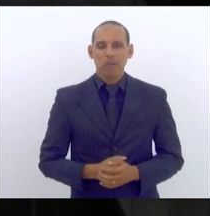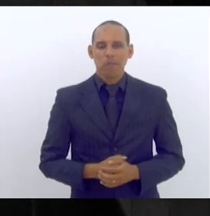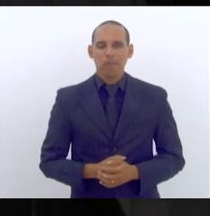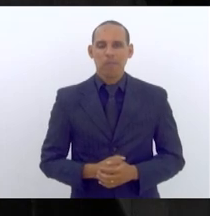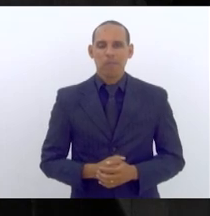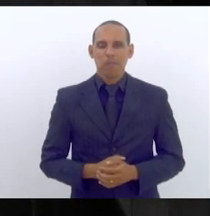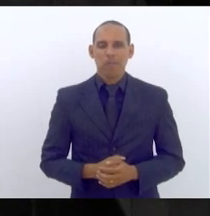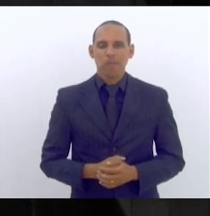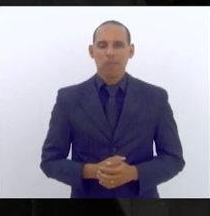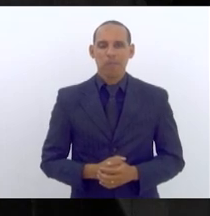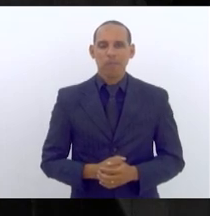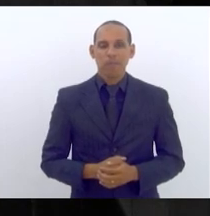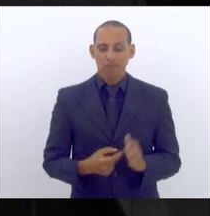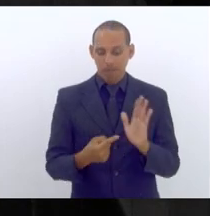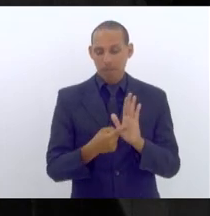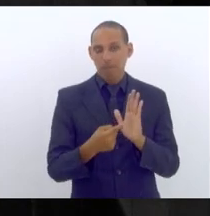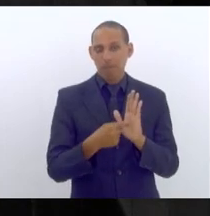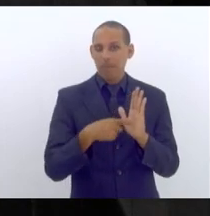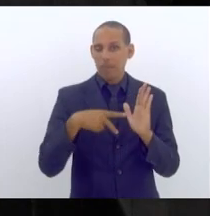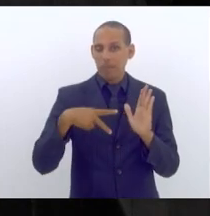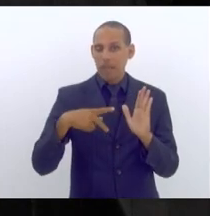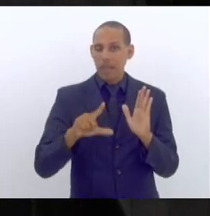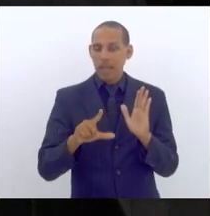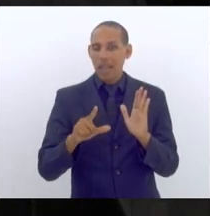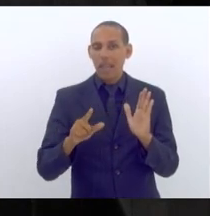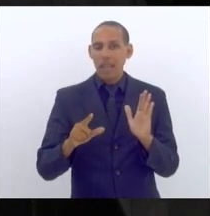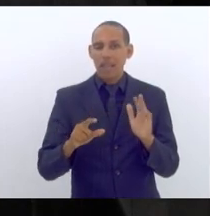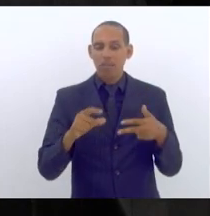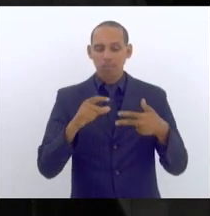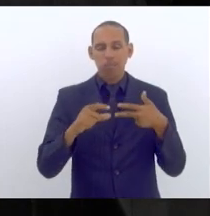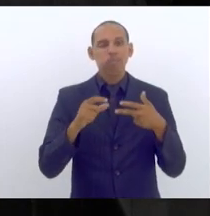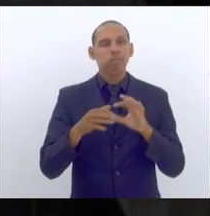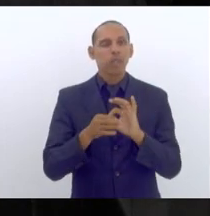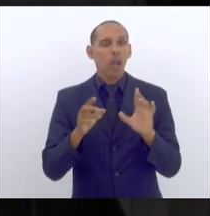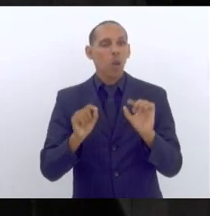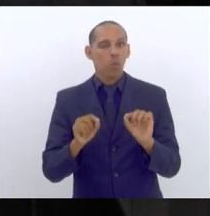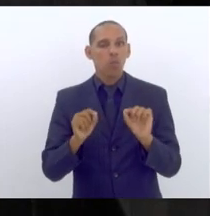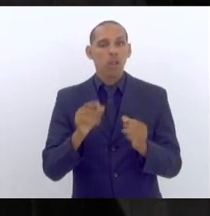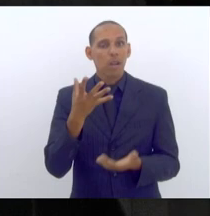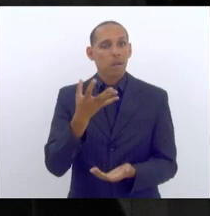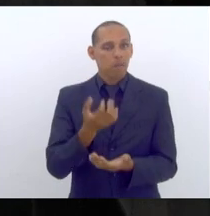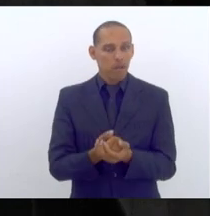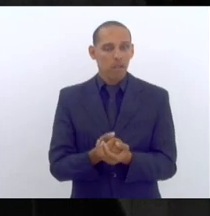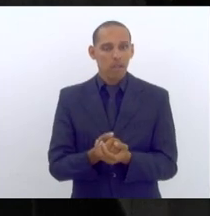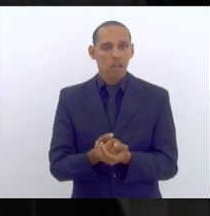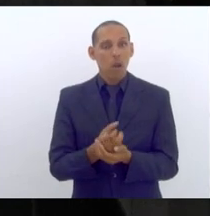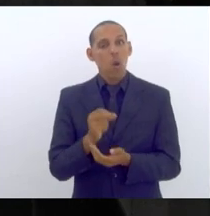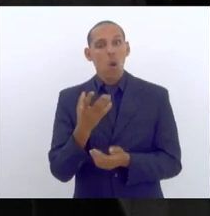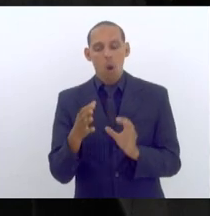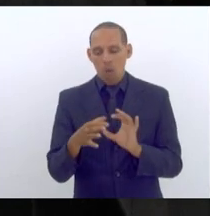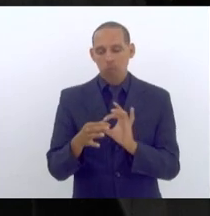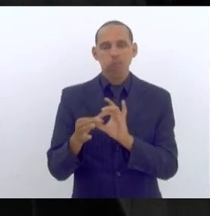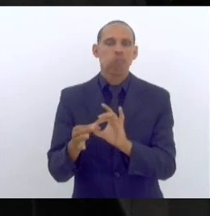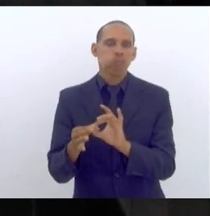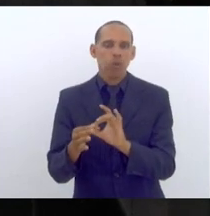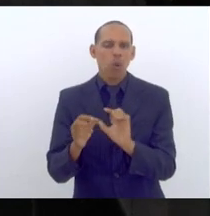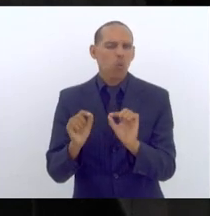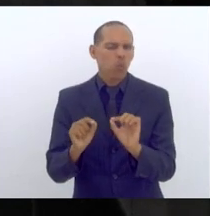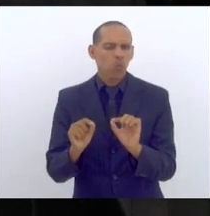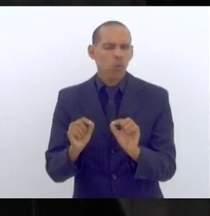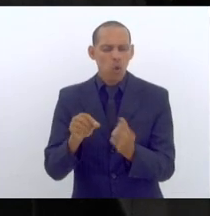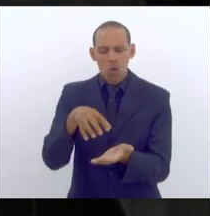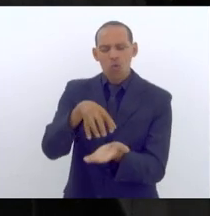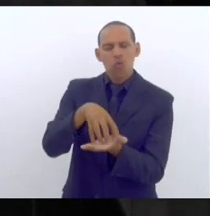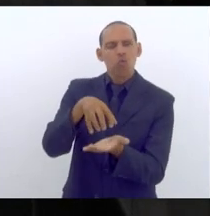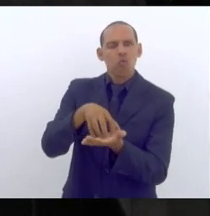projeto de lei em que autoriza o poder executivo a implantar ou vincular um lucro